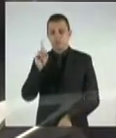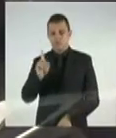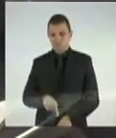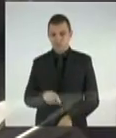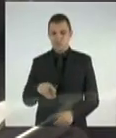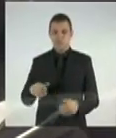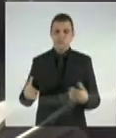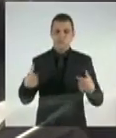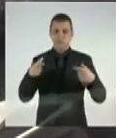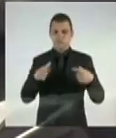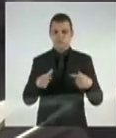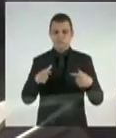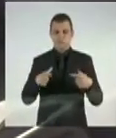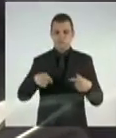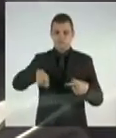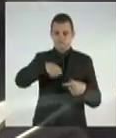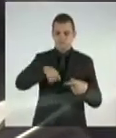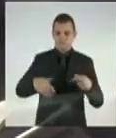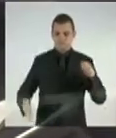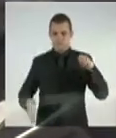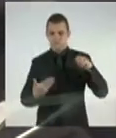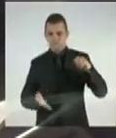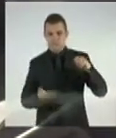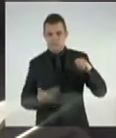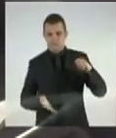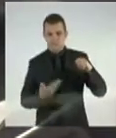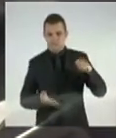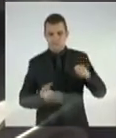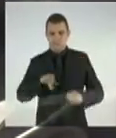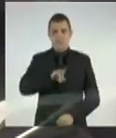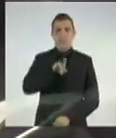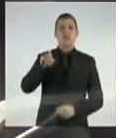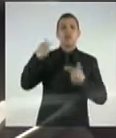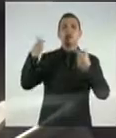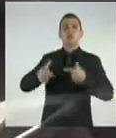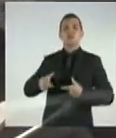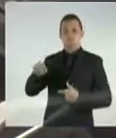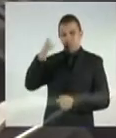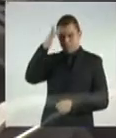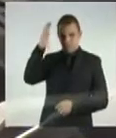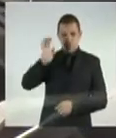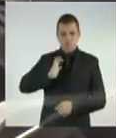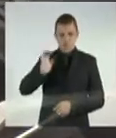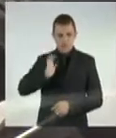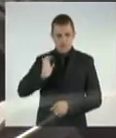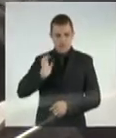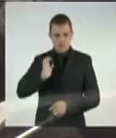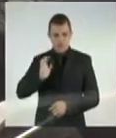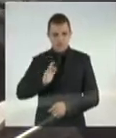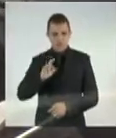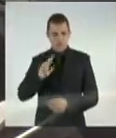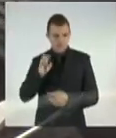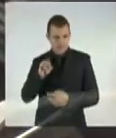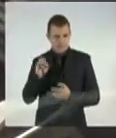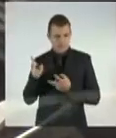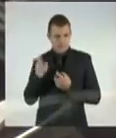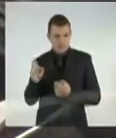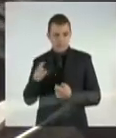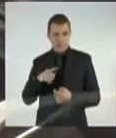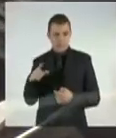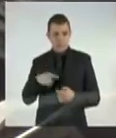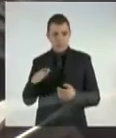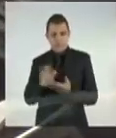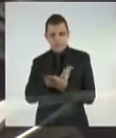elites, que, se você observar os locais que foram feitos, o tal do panelaço, que era 2, 3 pessoas na